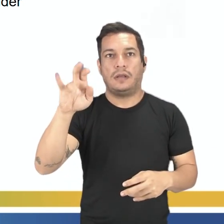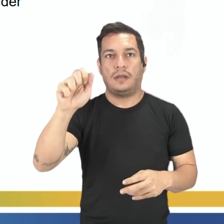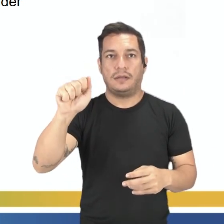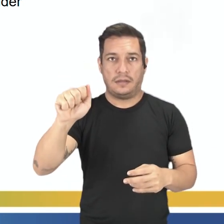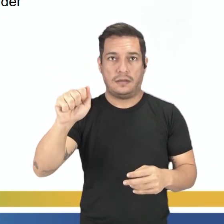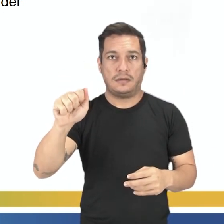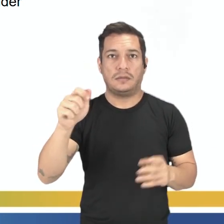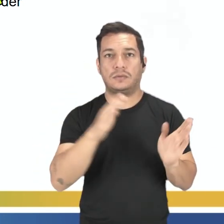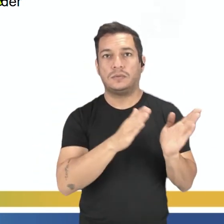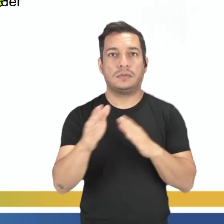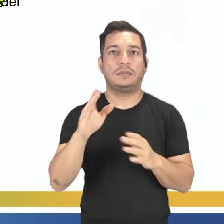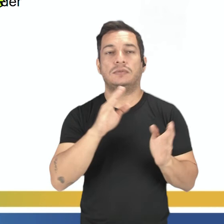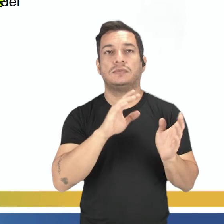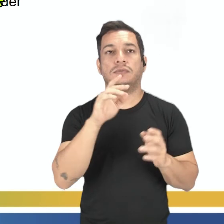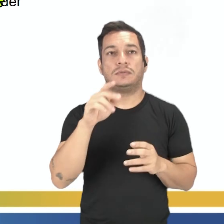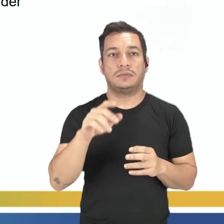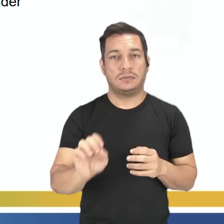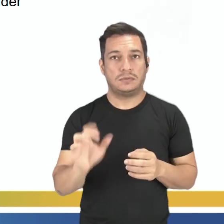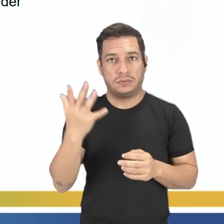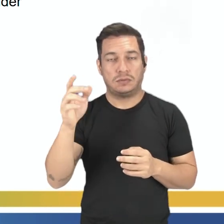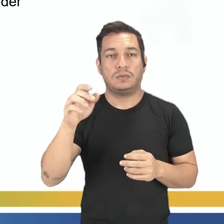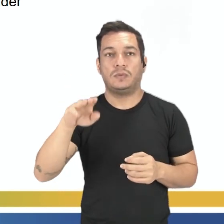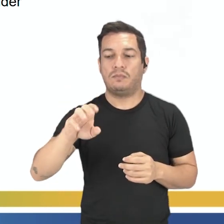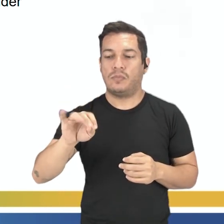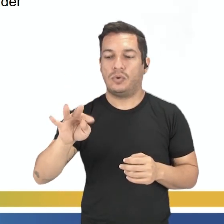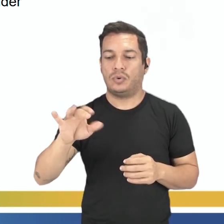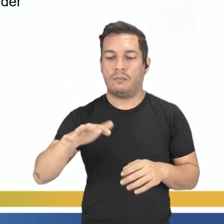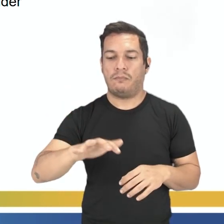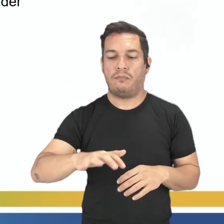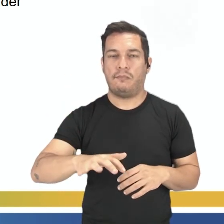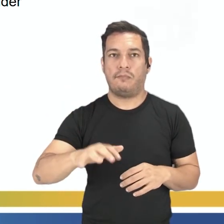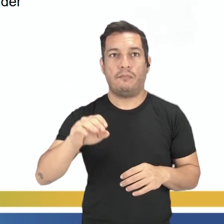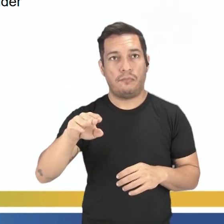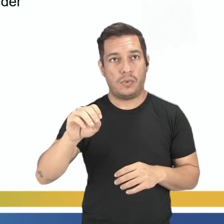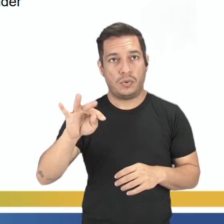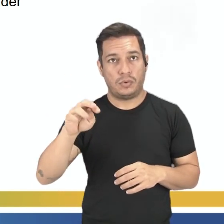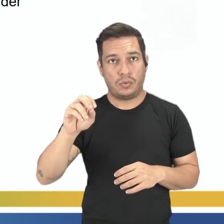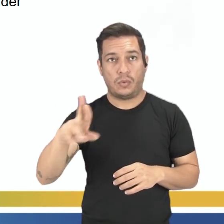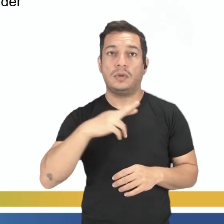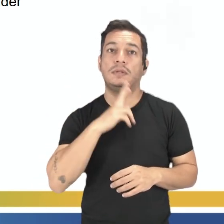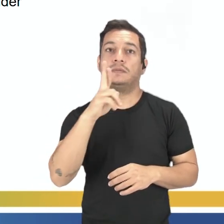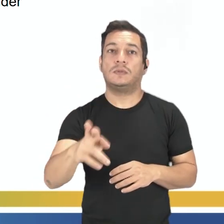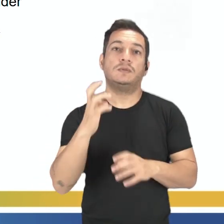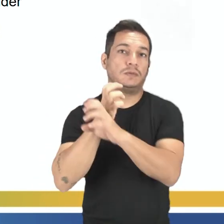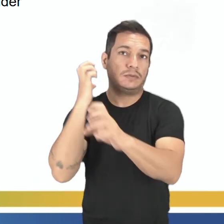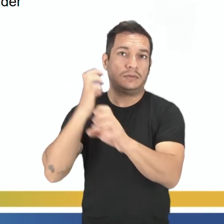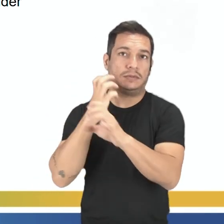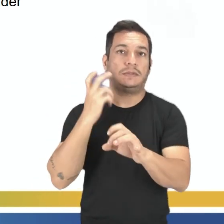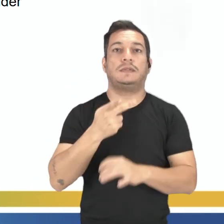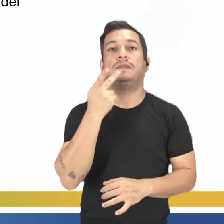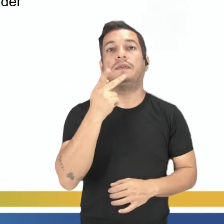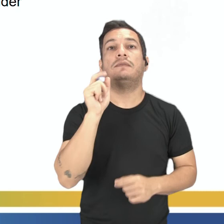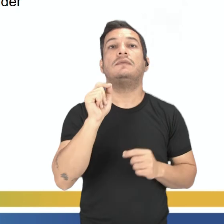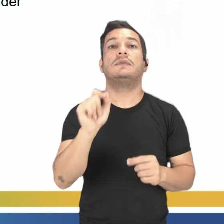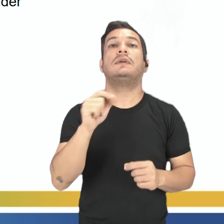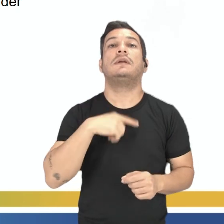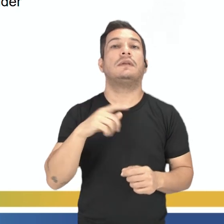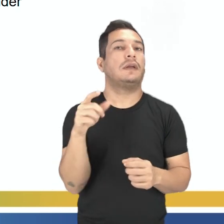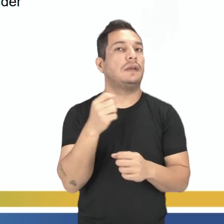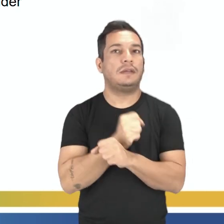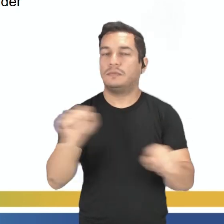temperatura durante um ciclo de funcionamento do motor. Em resposta, o engenheiro argumenta que é impossível atender a